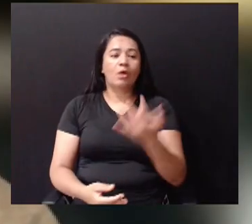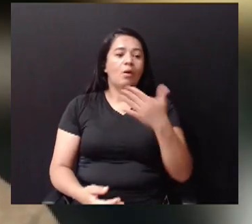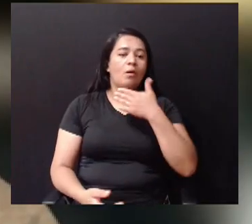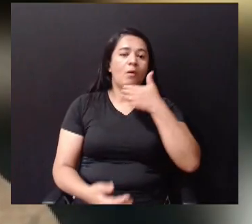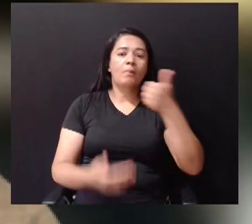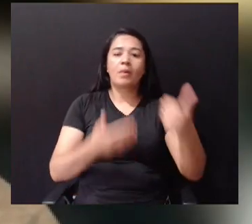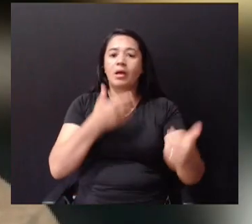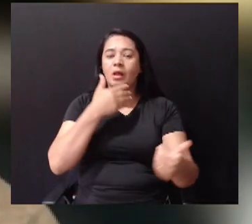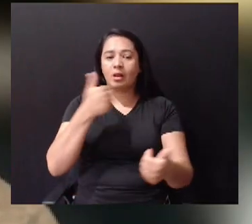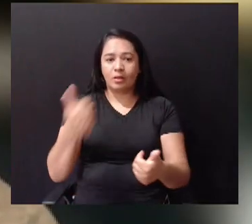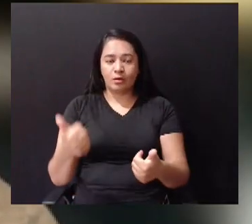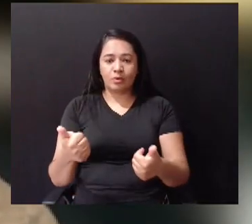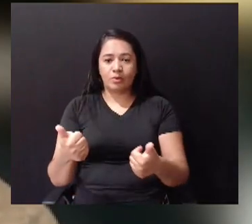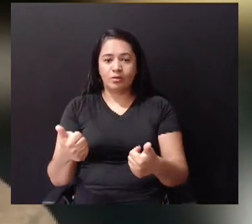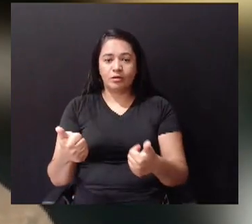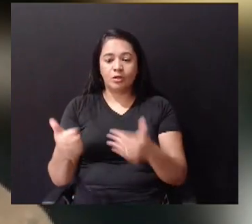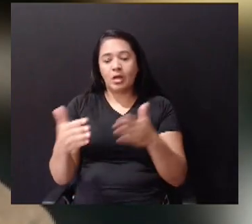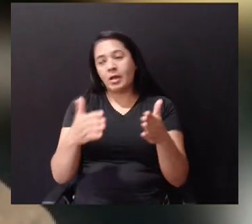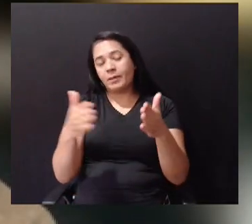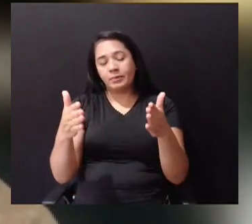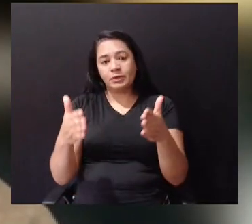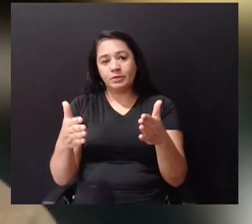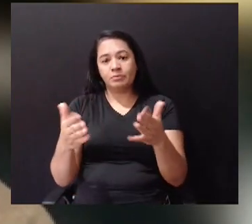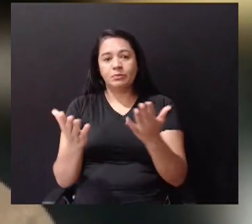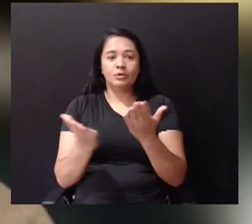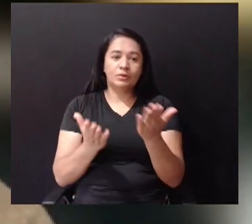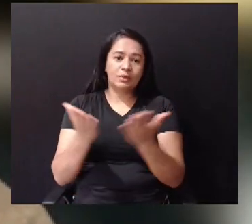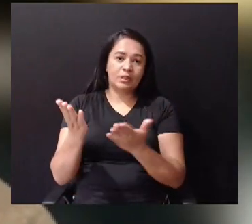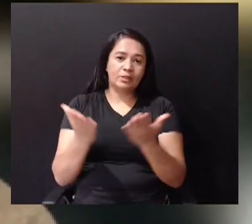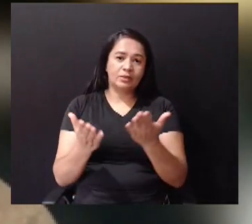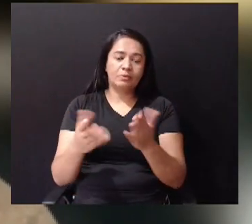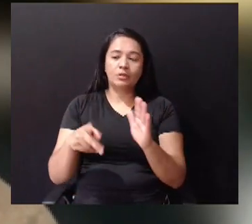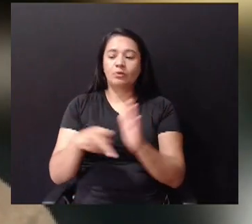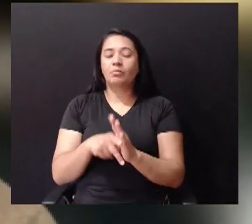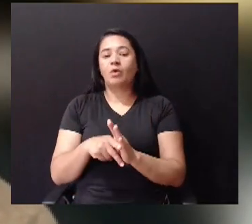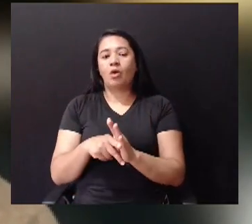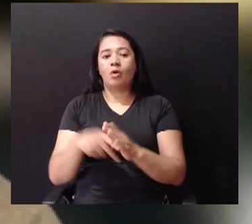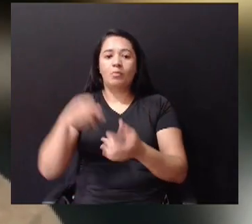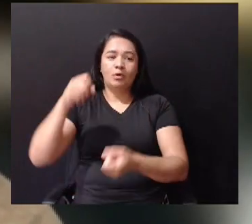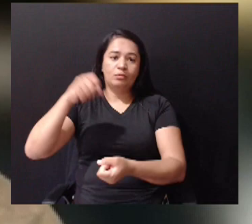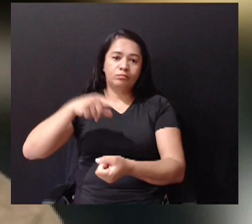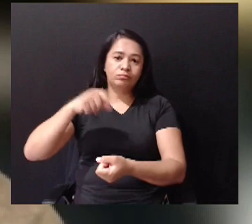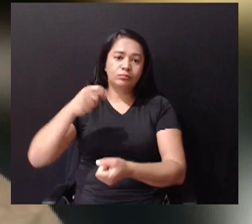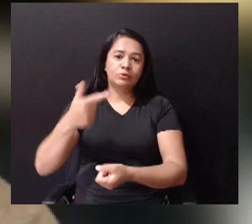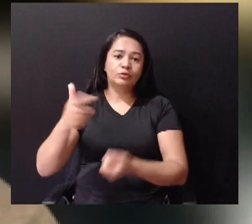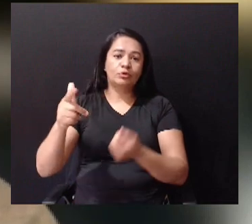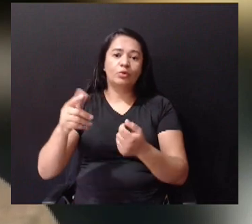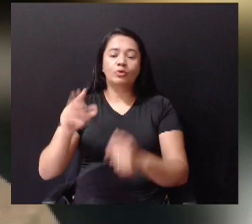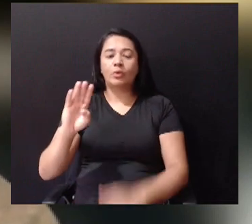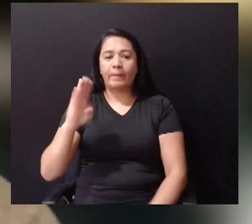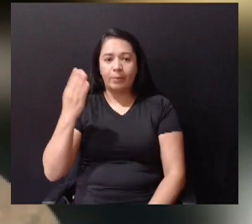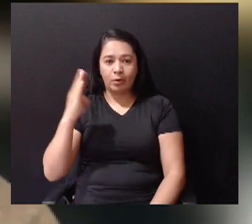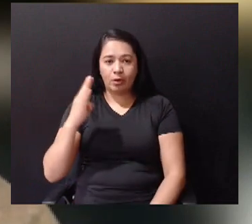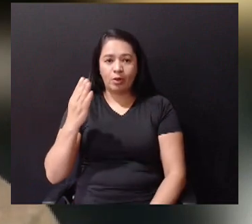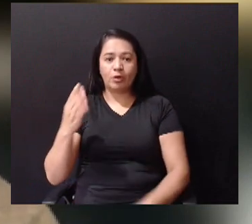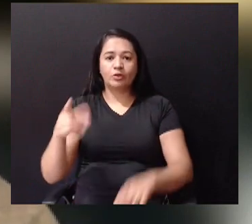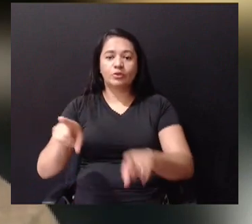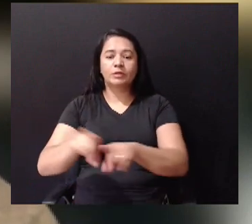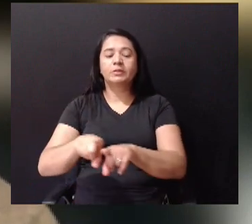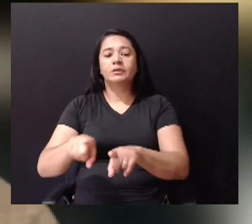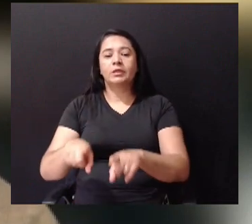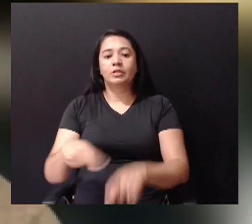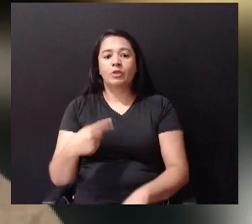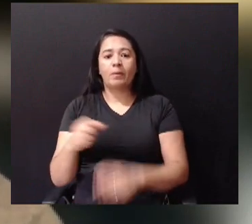dos caminhos em termos de tratamento quimioterápico e outros agentes biológicos que a gente tem hoje imunológicos que a gente pode pensar